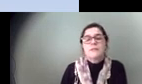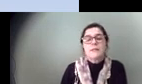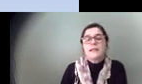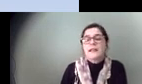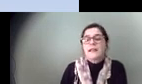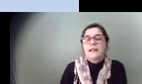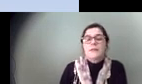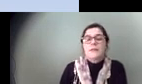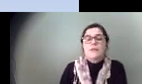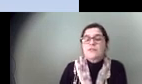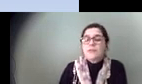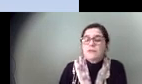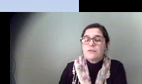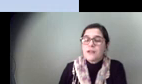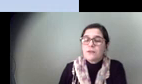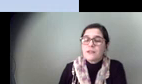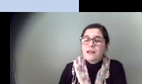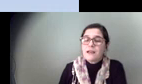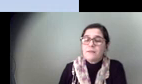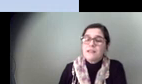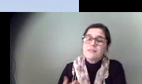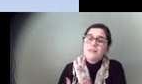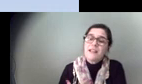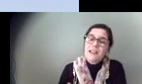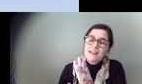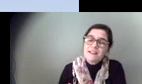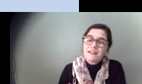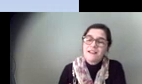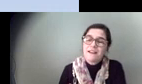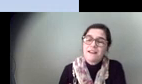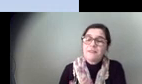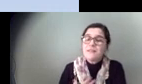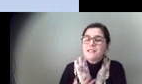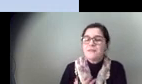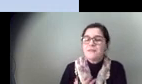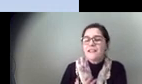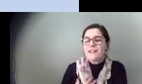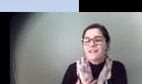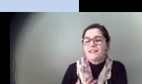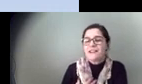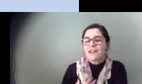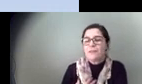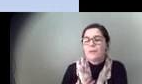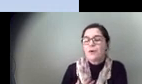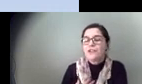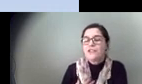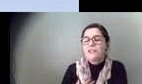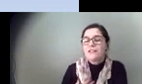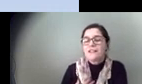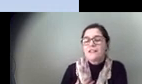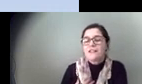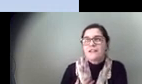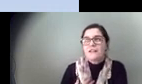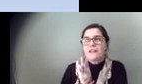erramos também. Por isso que eu sempre falo que a minha experiência, é a minha experiência, ela